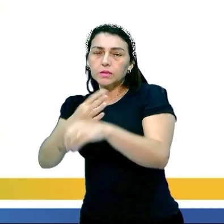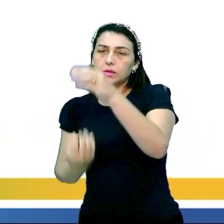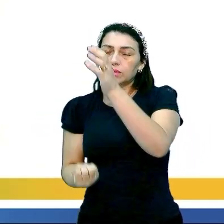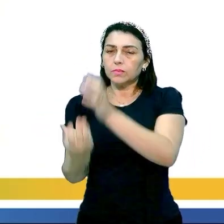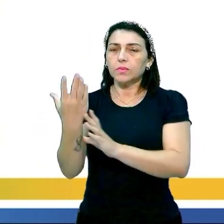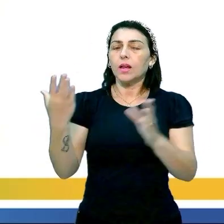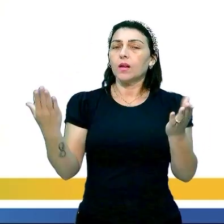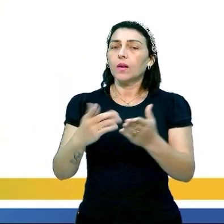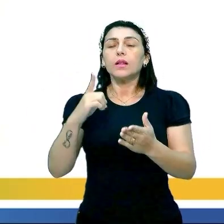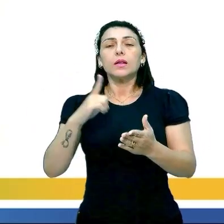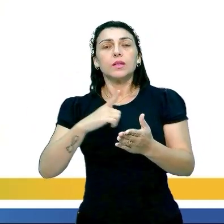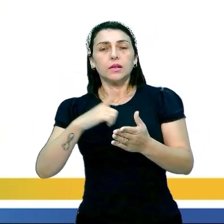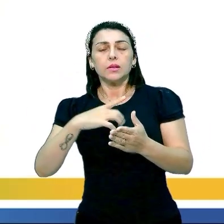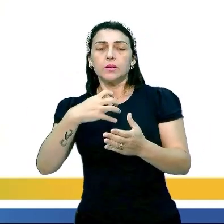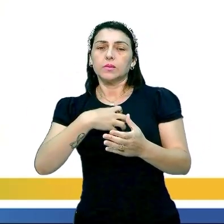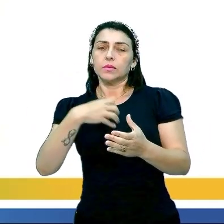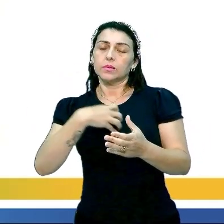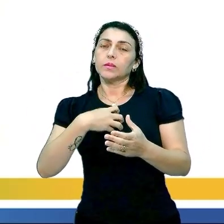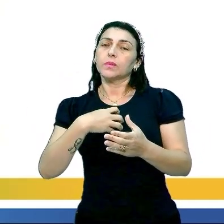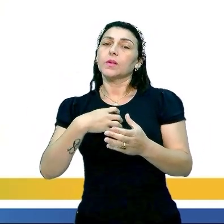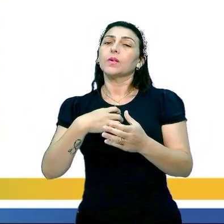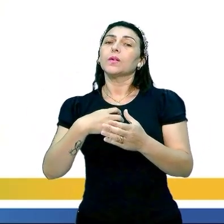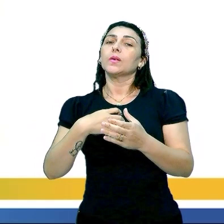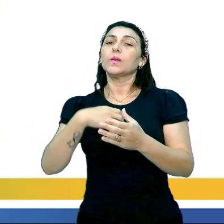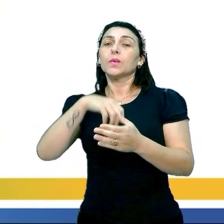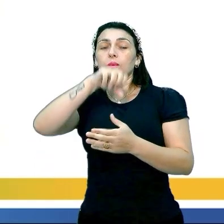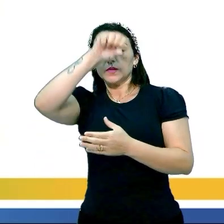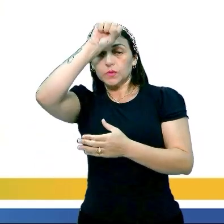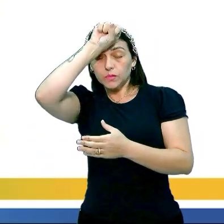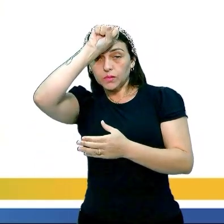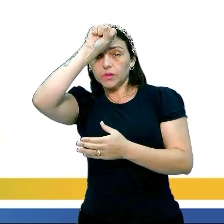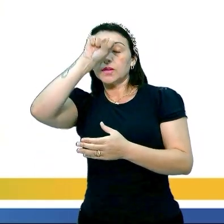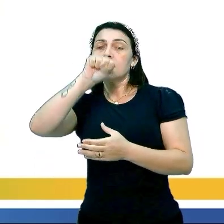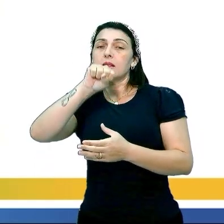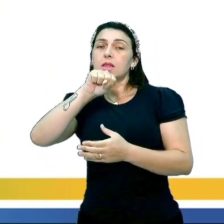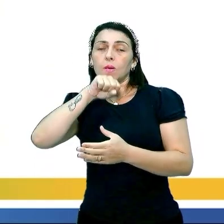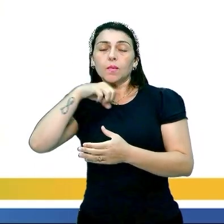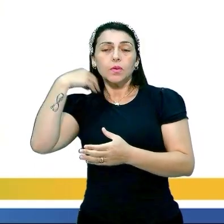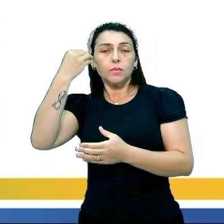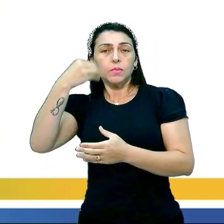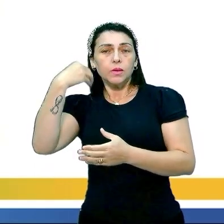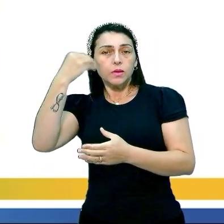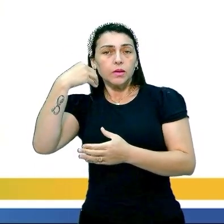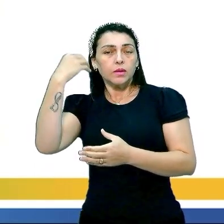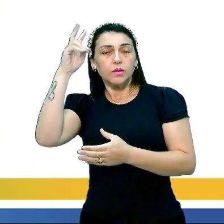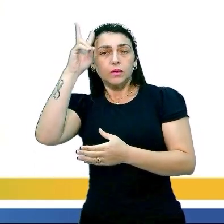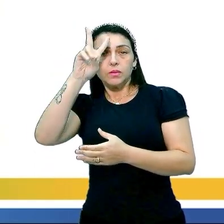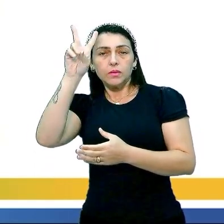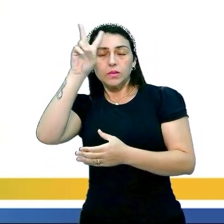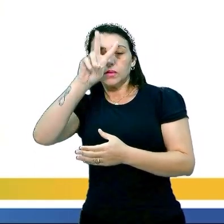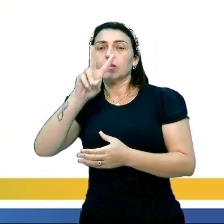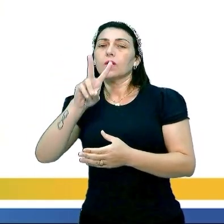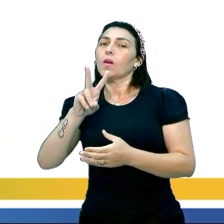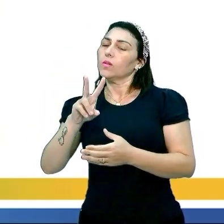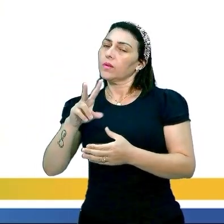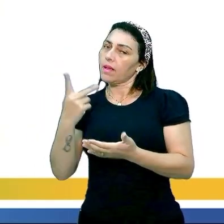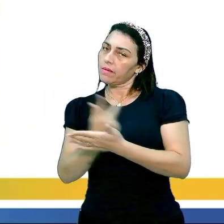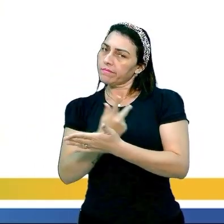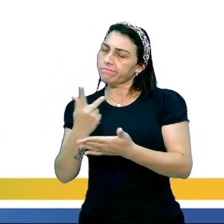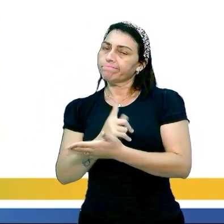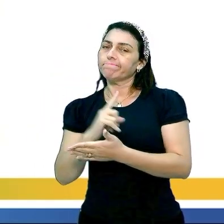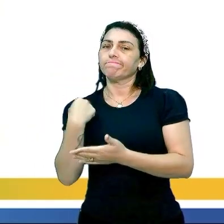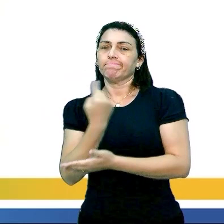Agora, nós temos um modo de produção socialista, ele foi experimentado aí no decorrer da história, com todos os defeitos que